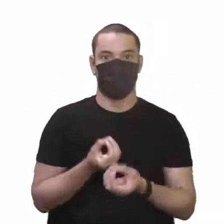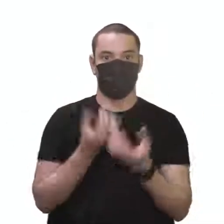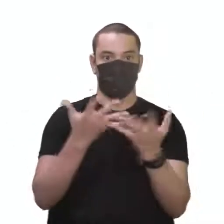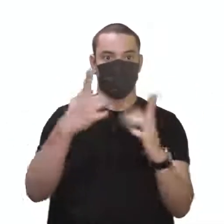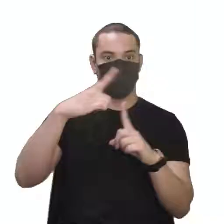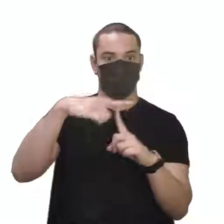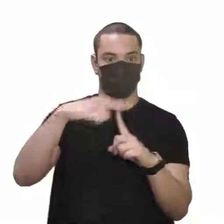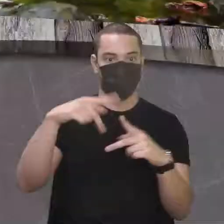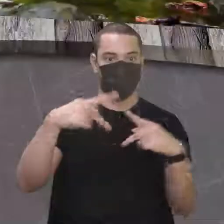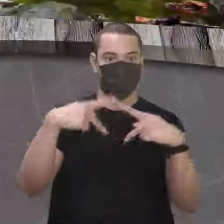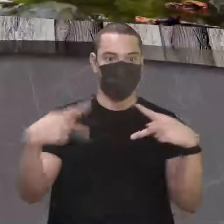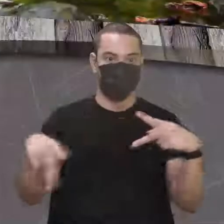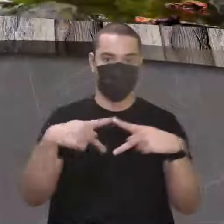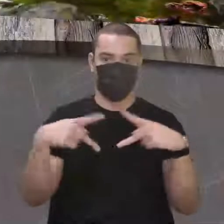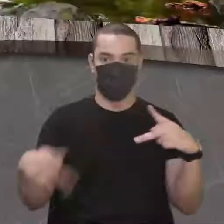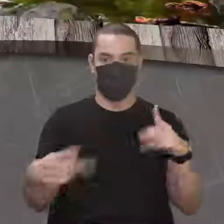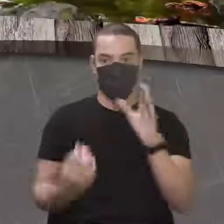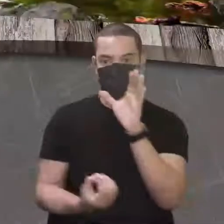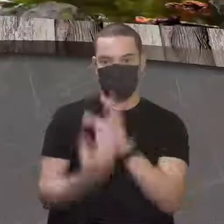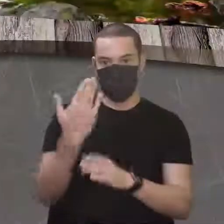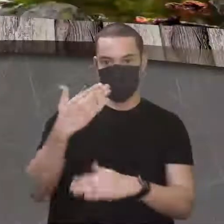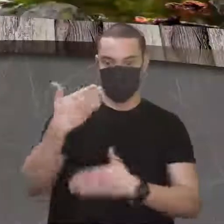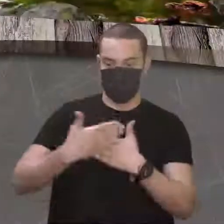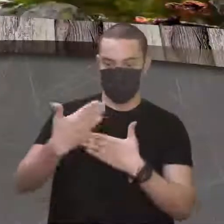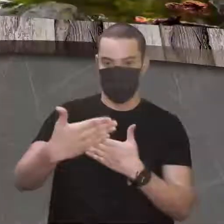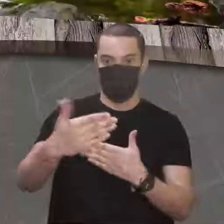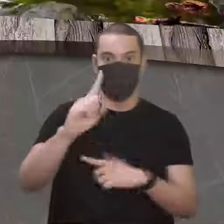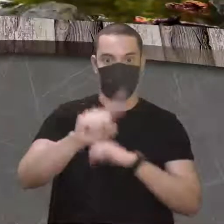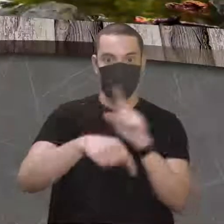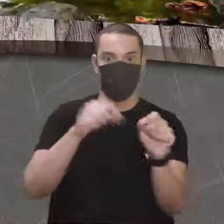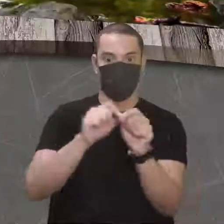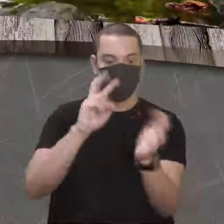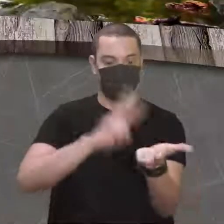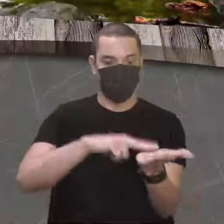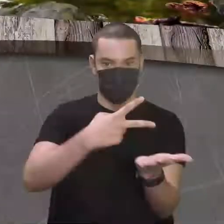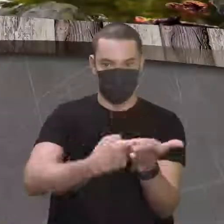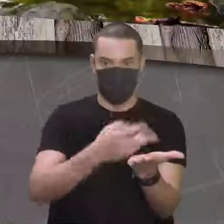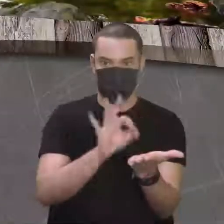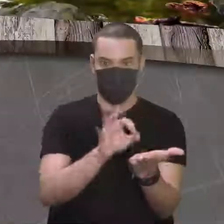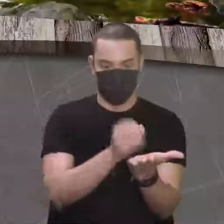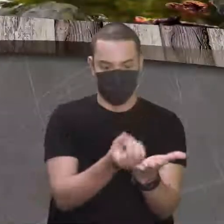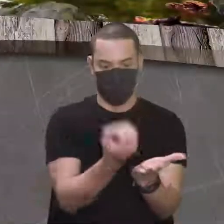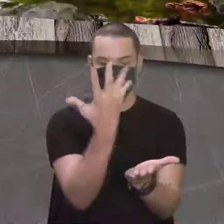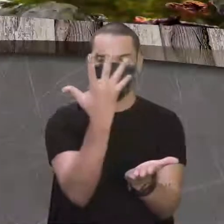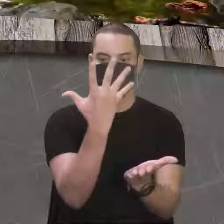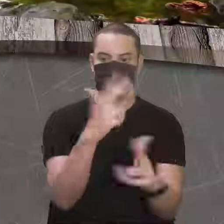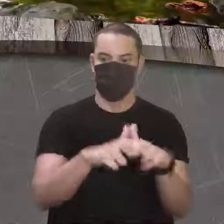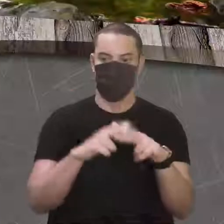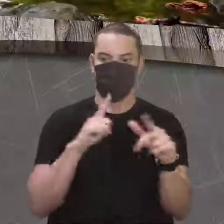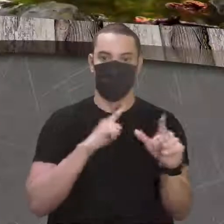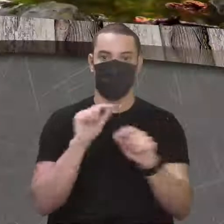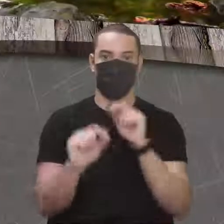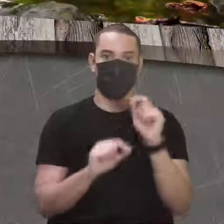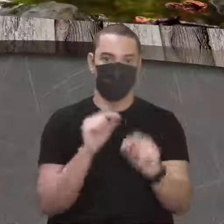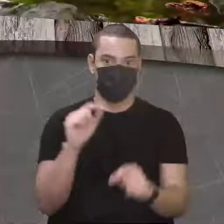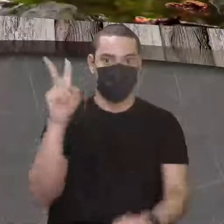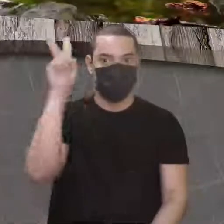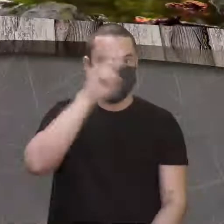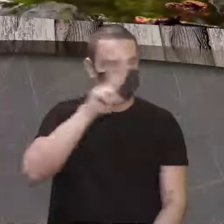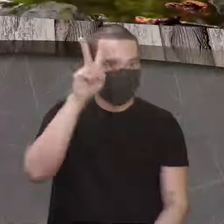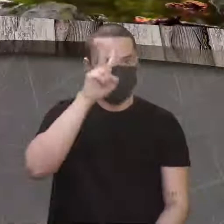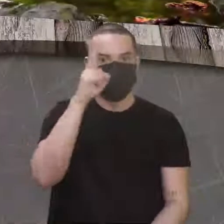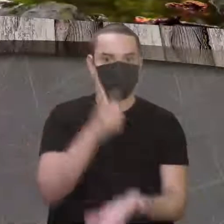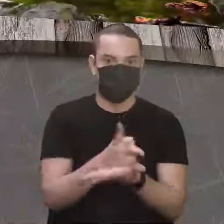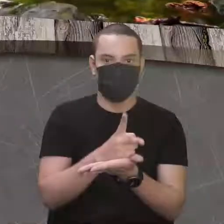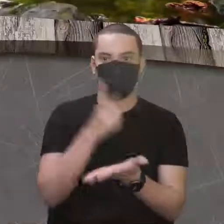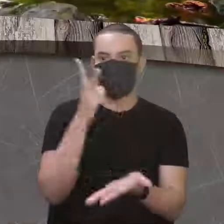tipo de proteína que vai surgir aí, depois do processo de tradução. Tá certo? Então a gente vai tem que estar lembrando